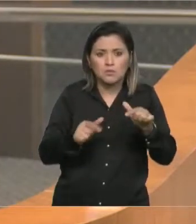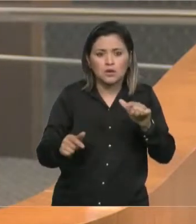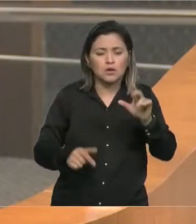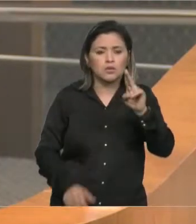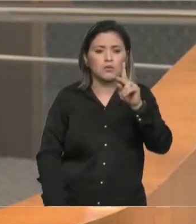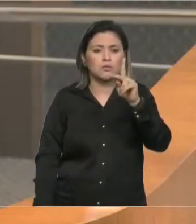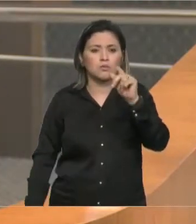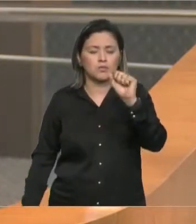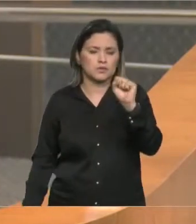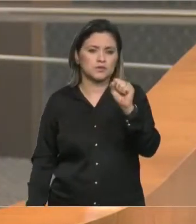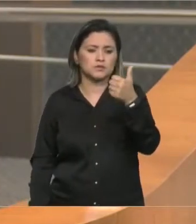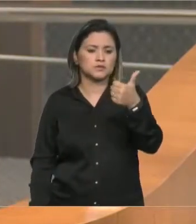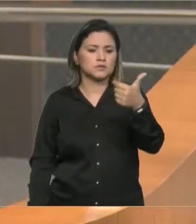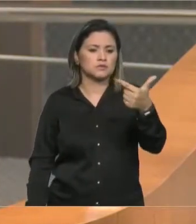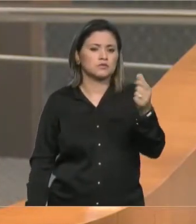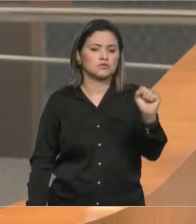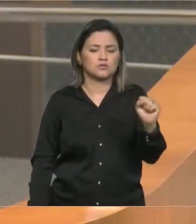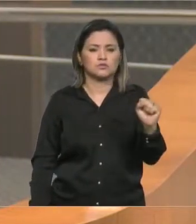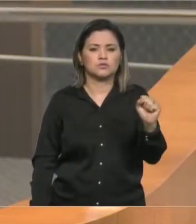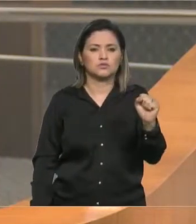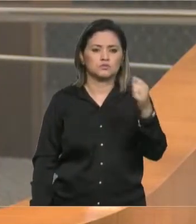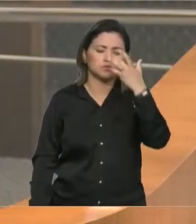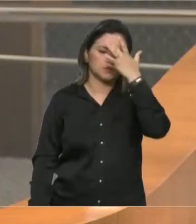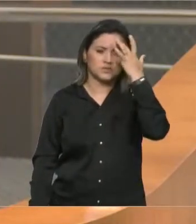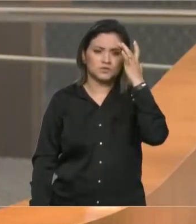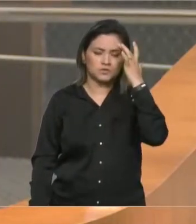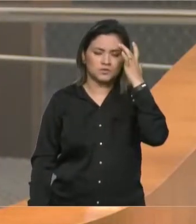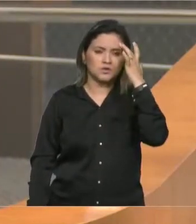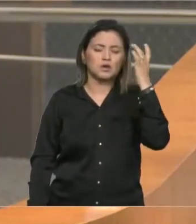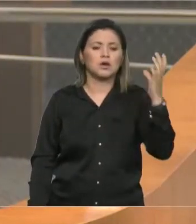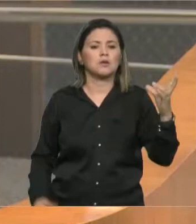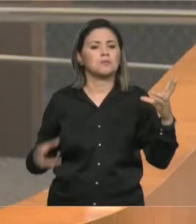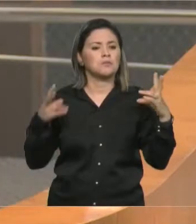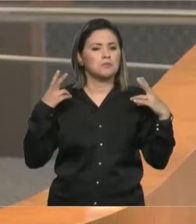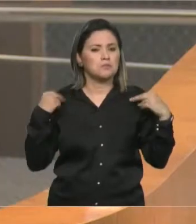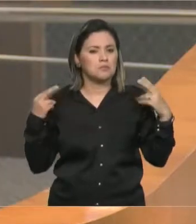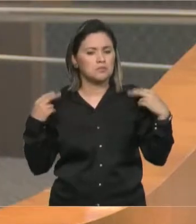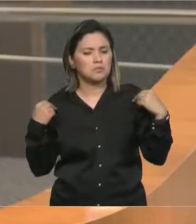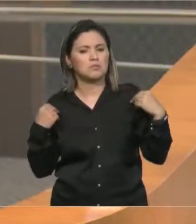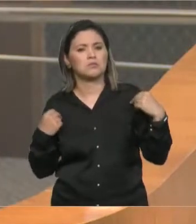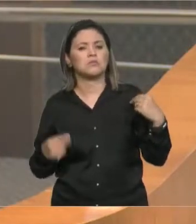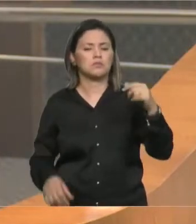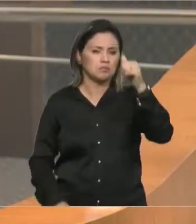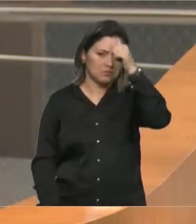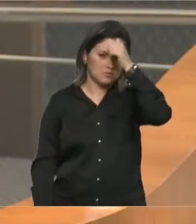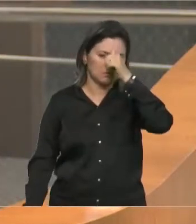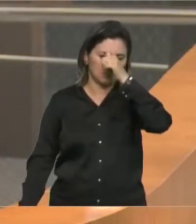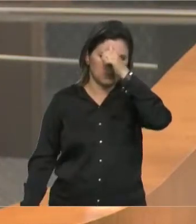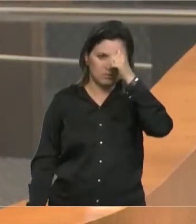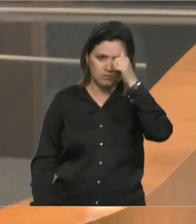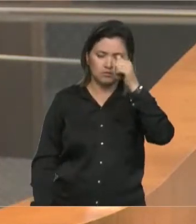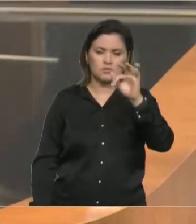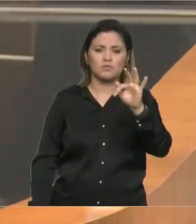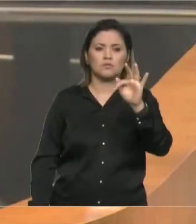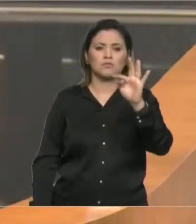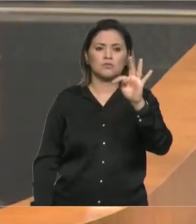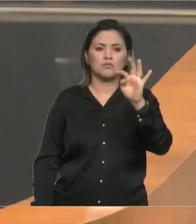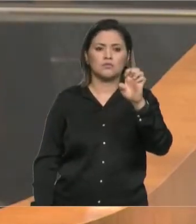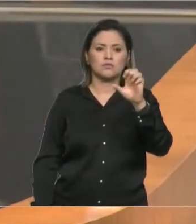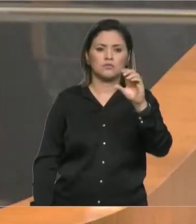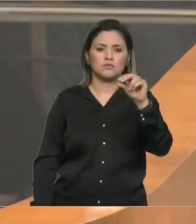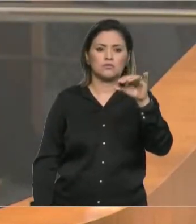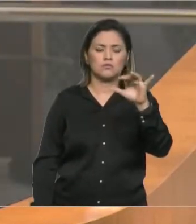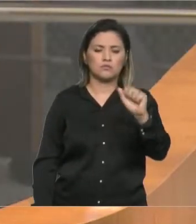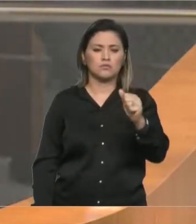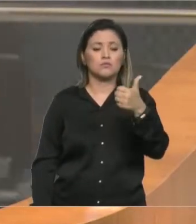128 pessoas, motoristas, enfermeira, técnica de enfermagem, 128 pessoas. Não é a primeira vez que eu subo a